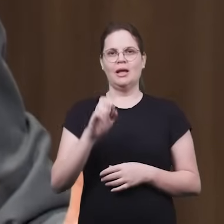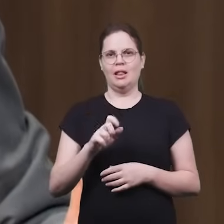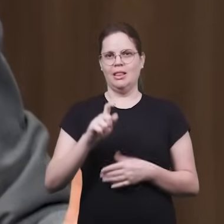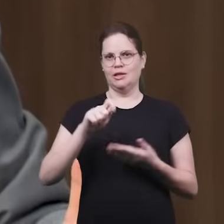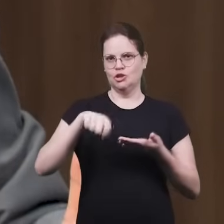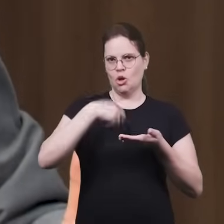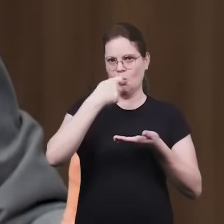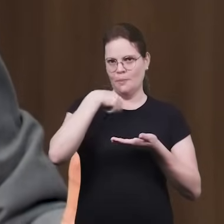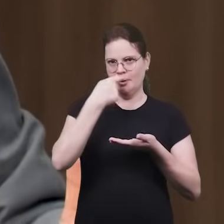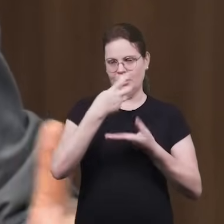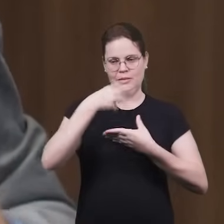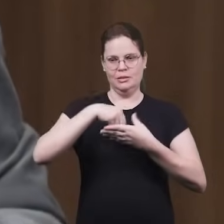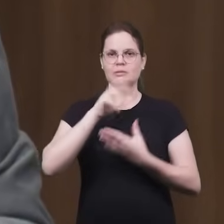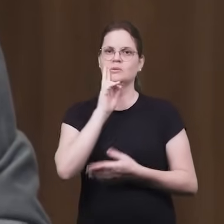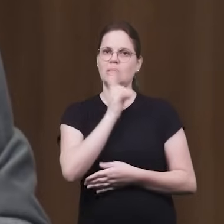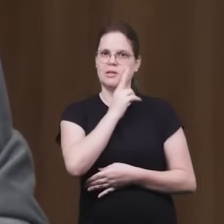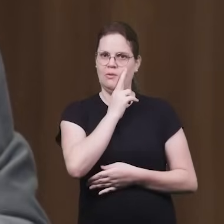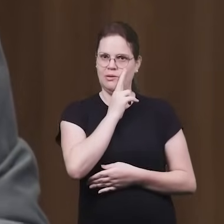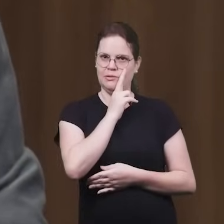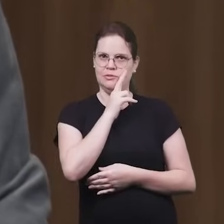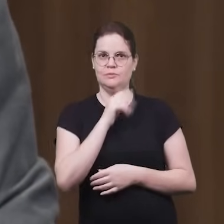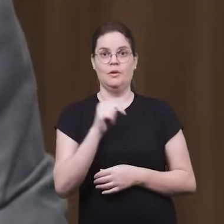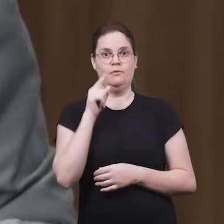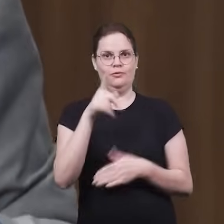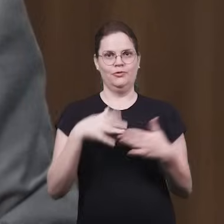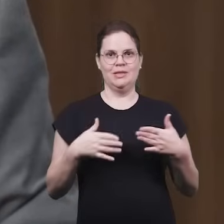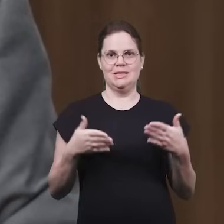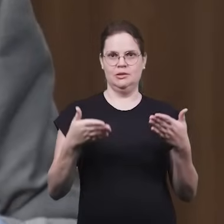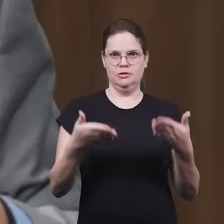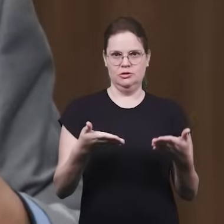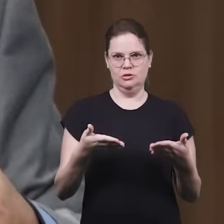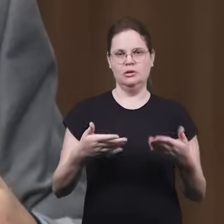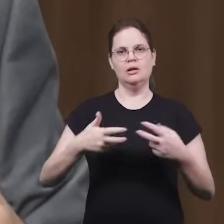num restaurante, você chega,